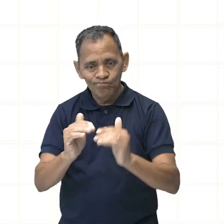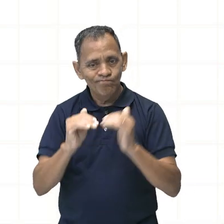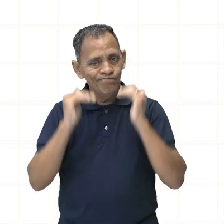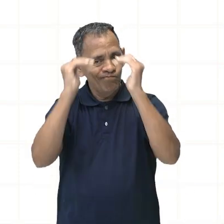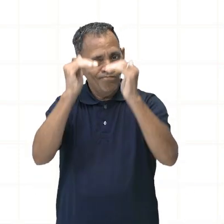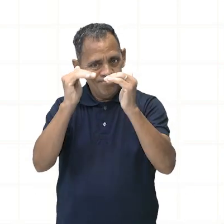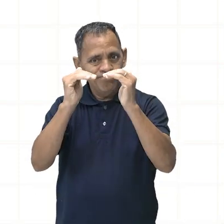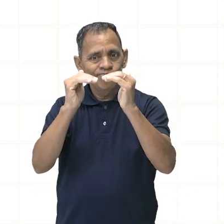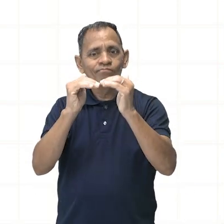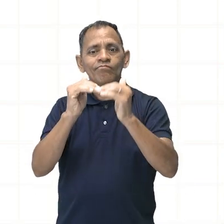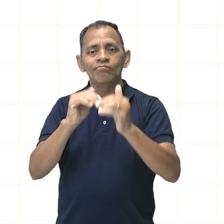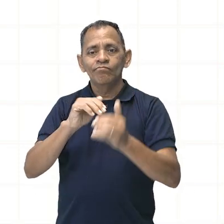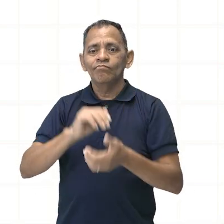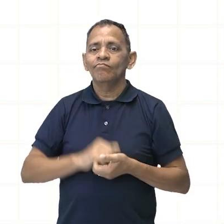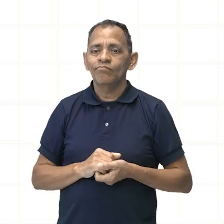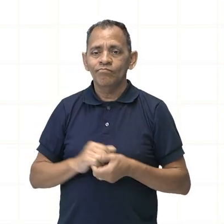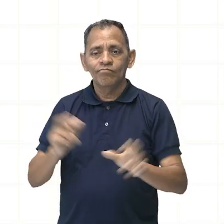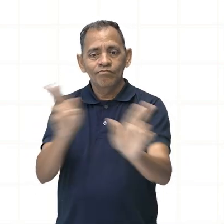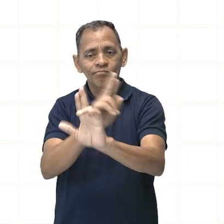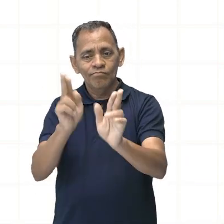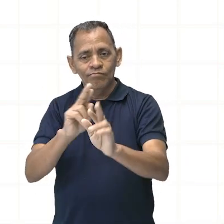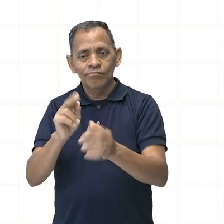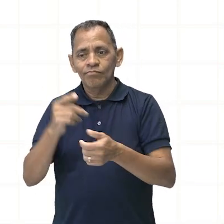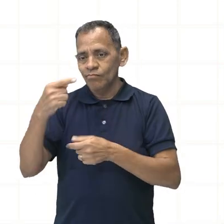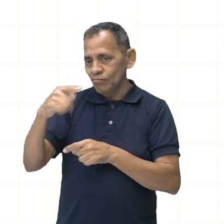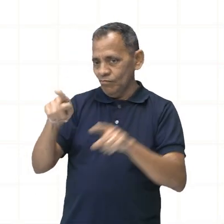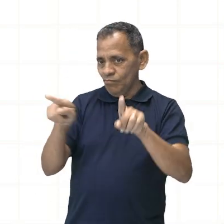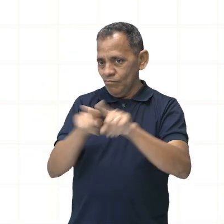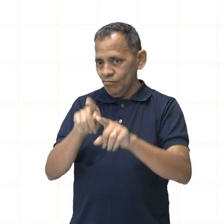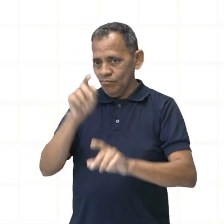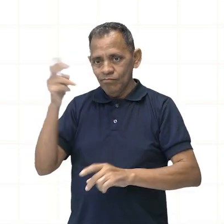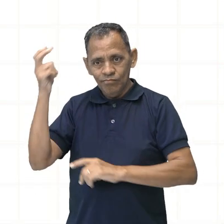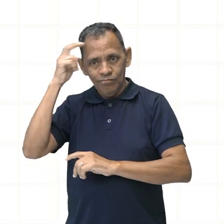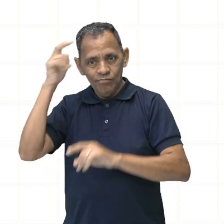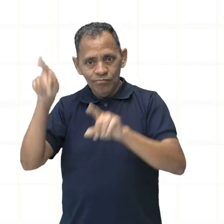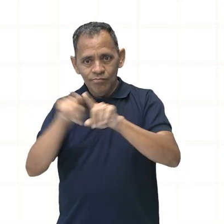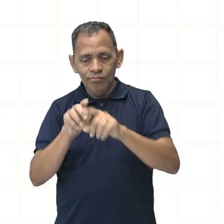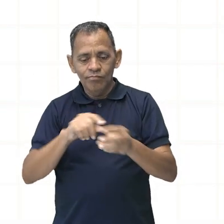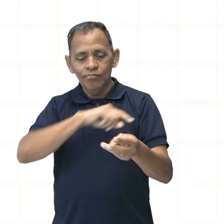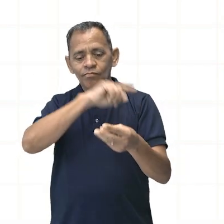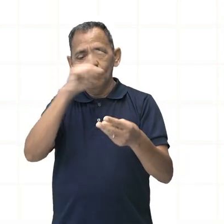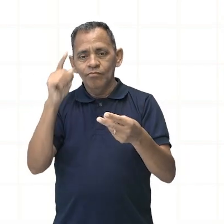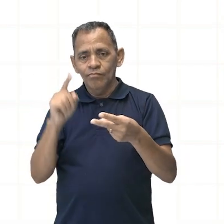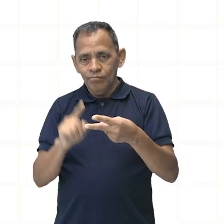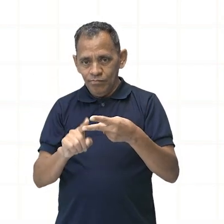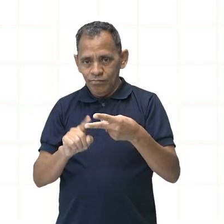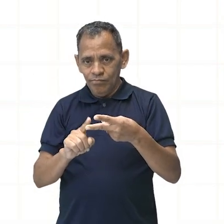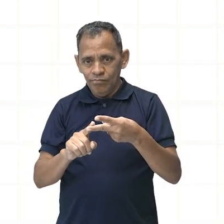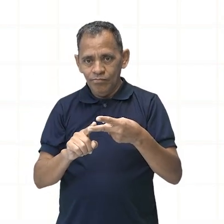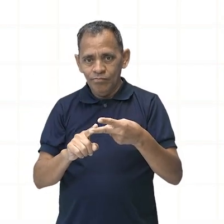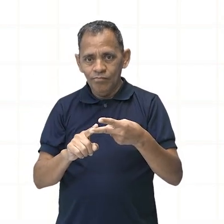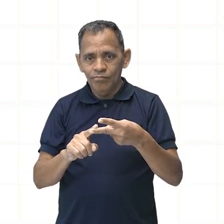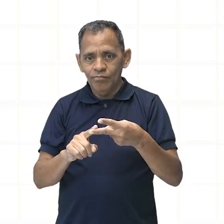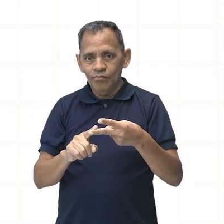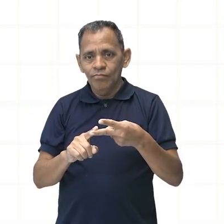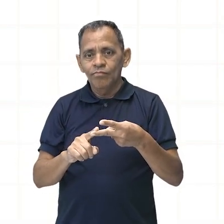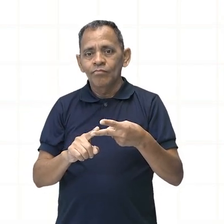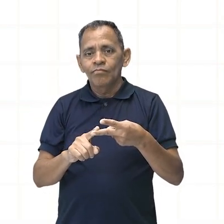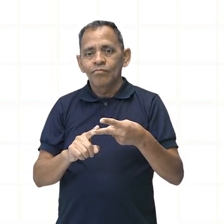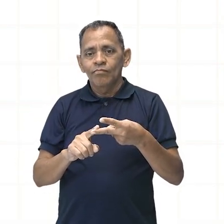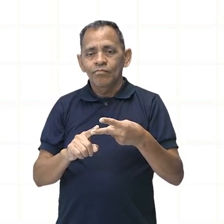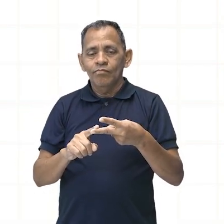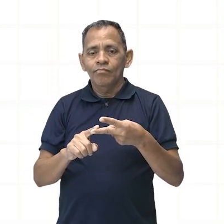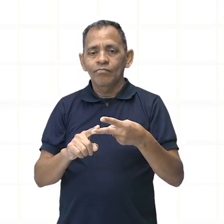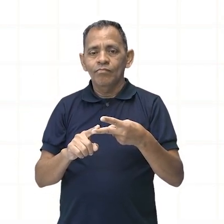enquanto superior a outro, o etnocentrismo, né, a outras culturas, o eurocentrismo coloca a